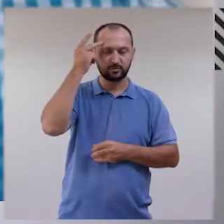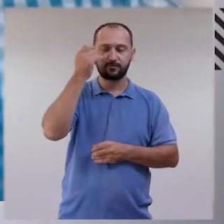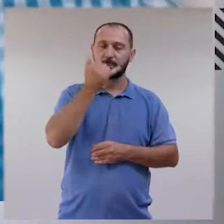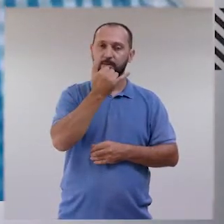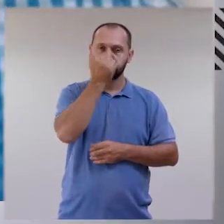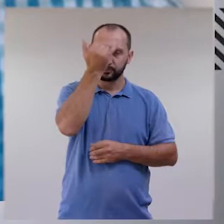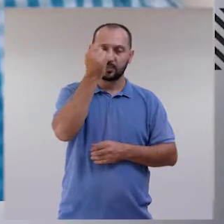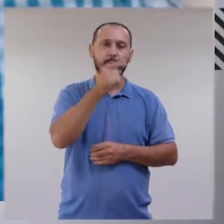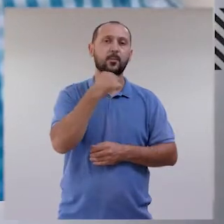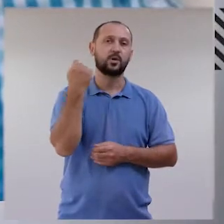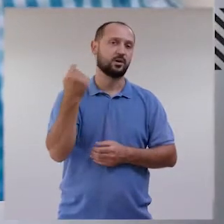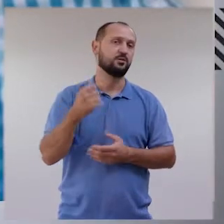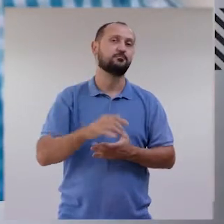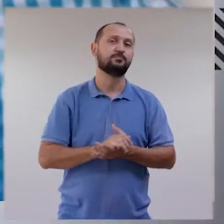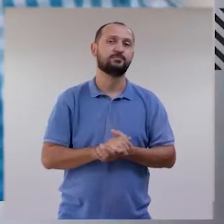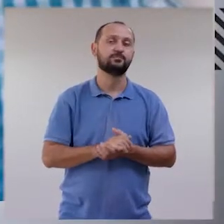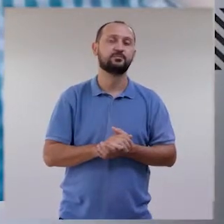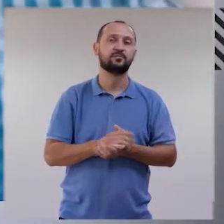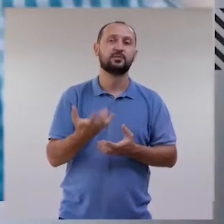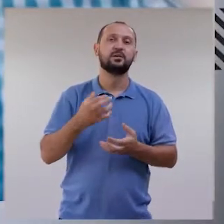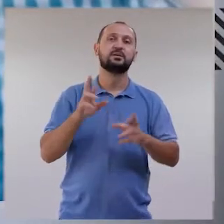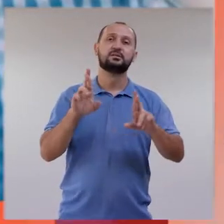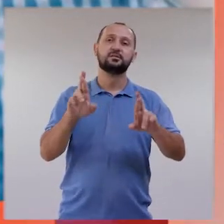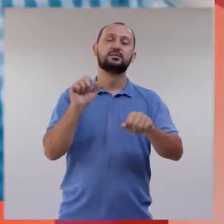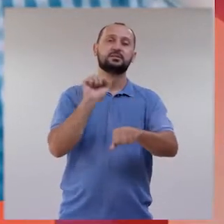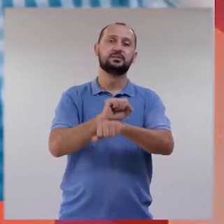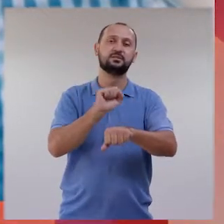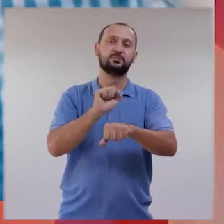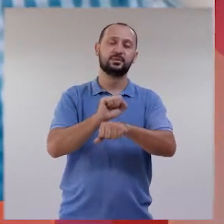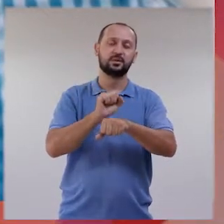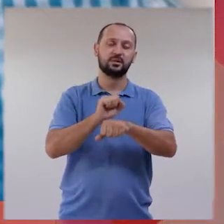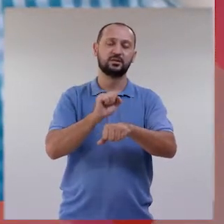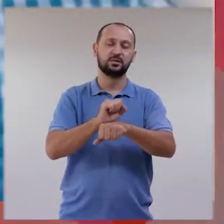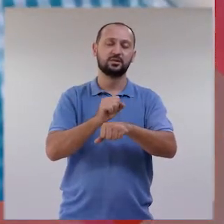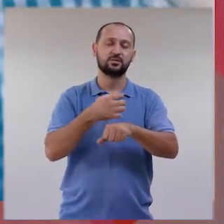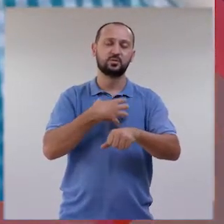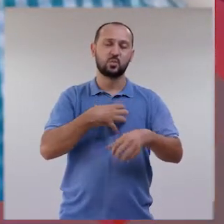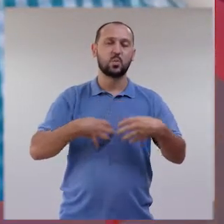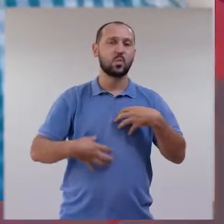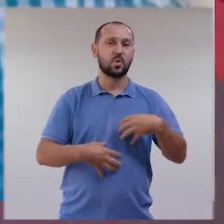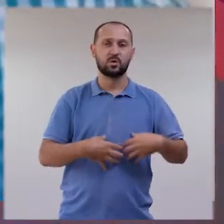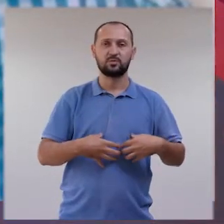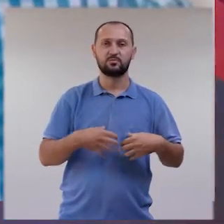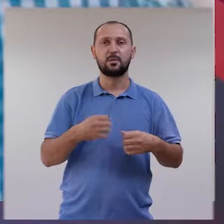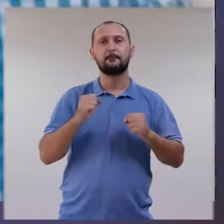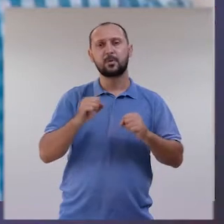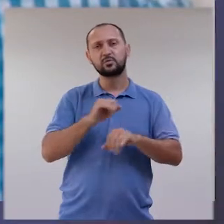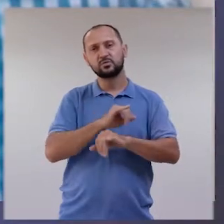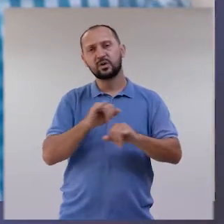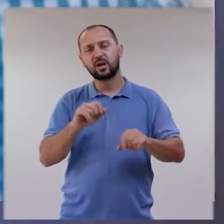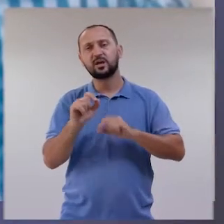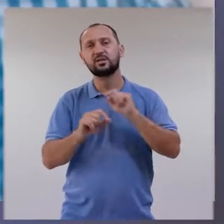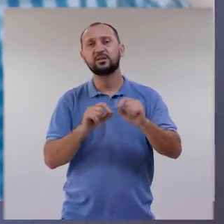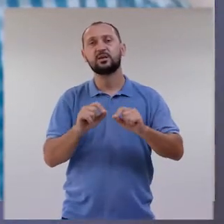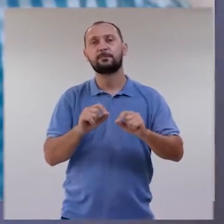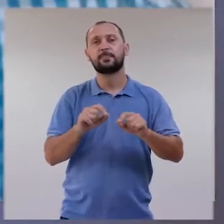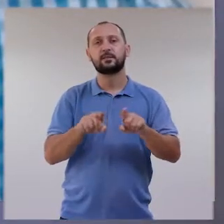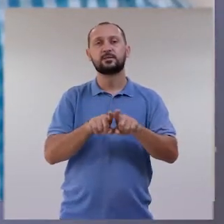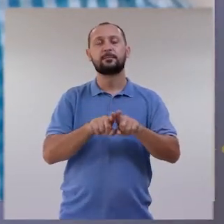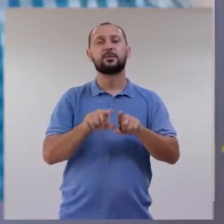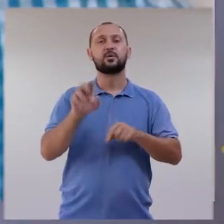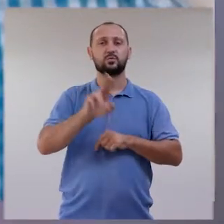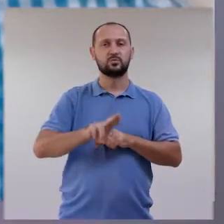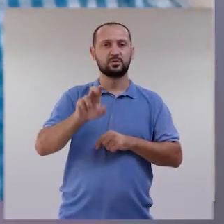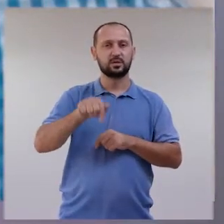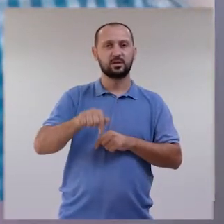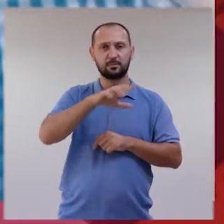pessoas infelizmente vieram a óbito aguardando um órgão, né, aguardando nessa fila. Será que a gente pode dizer que isso